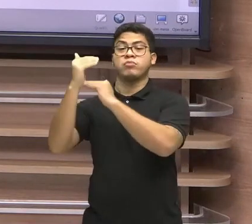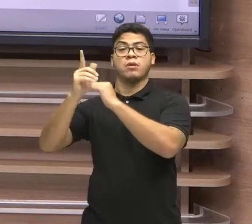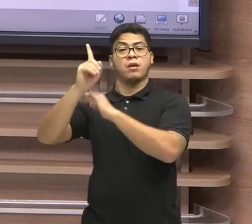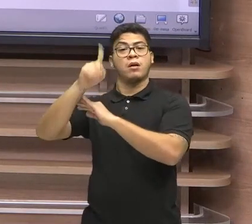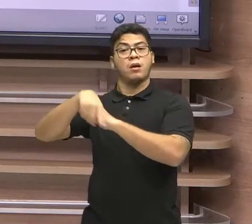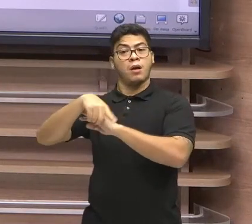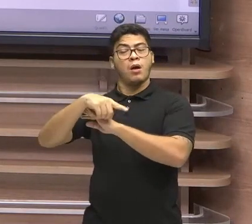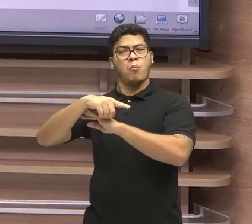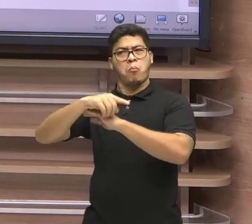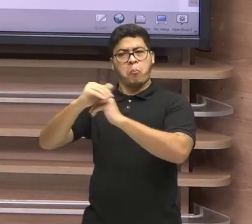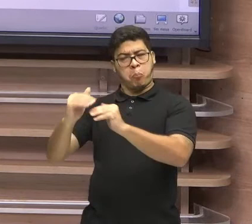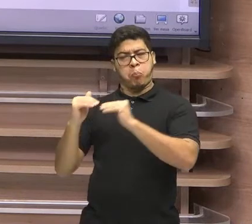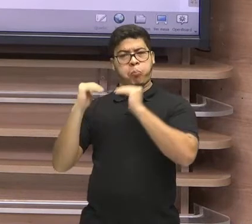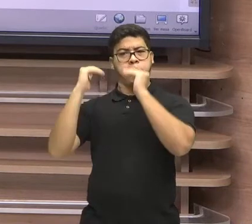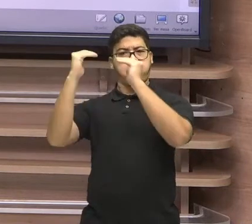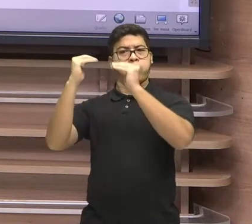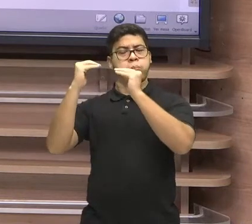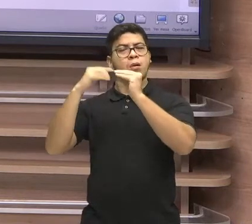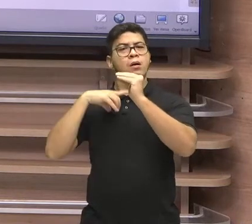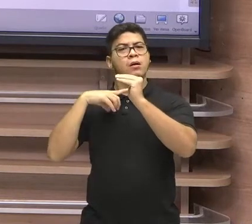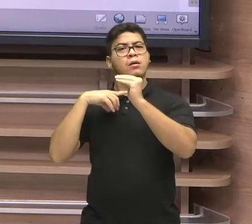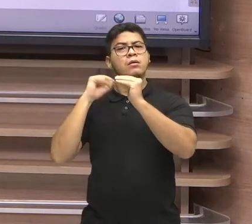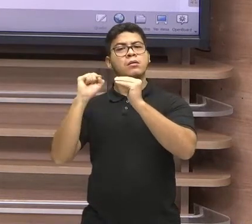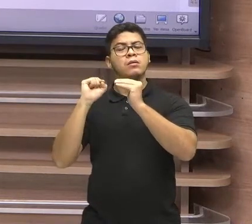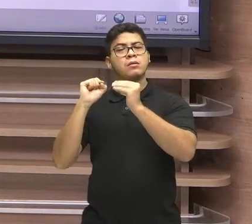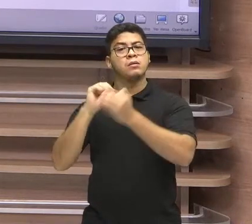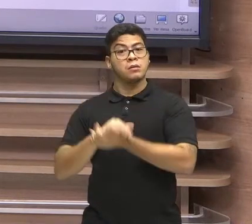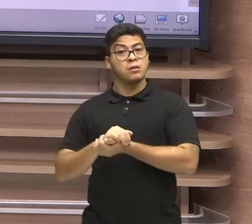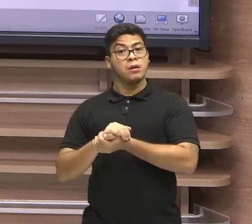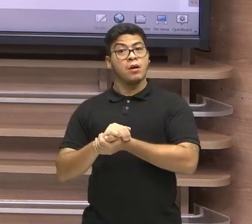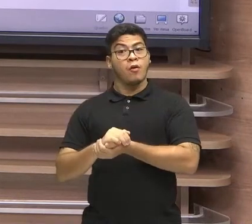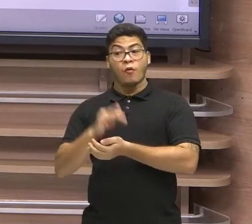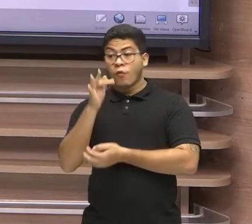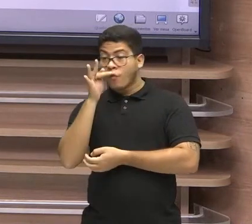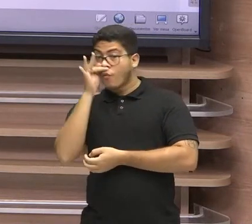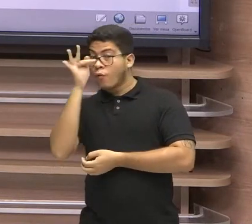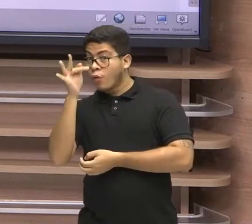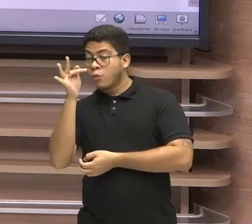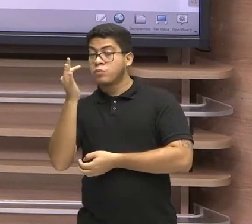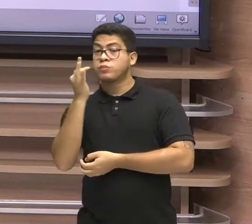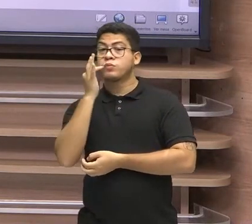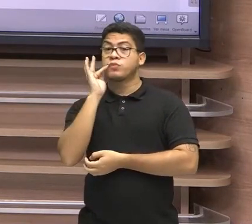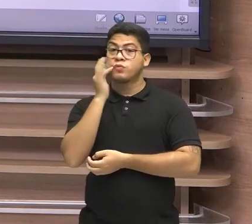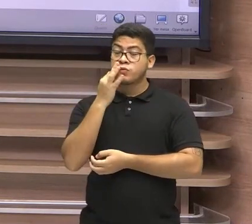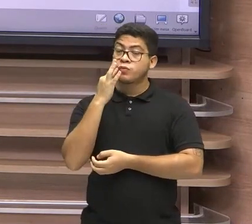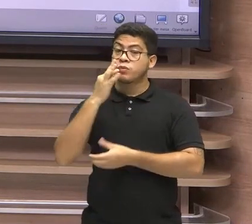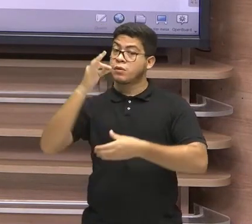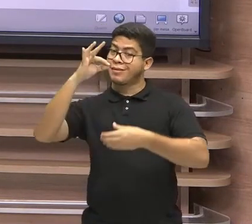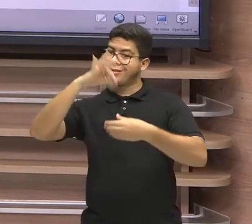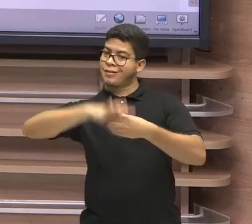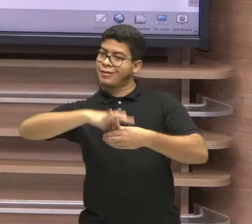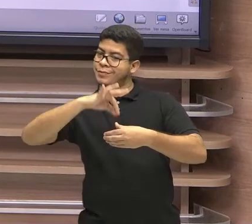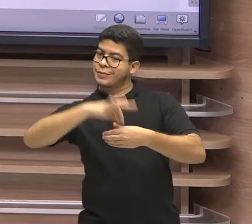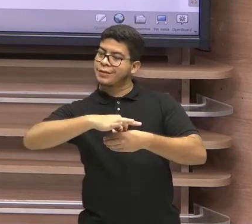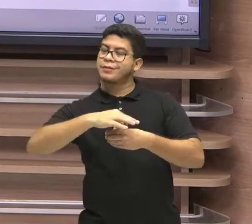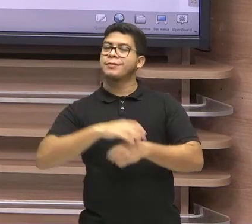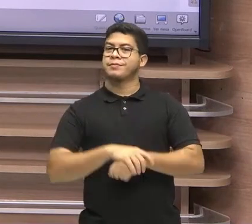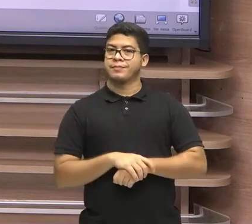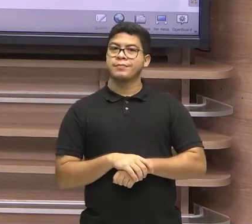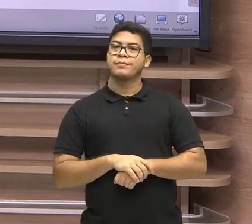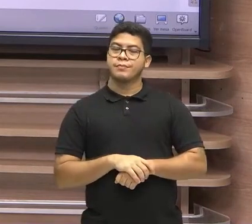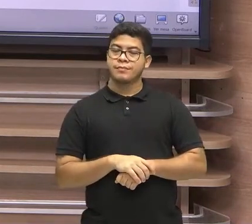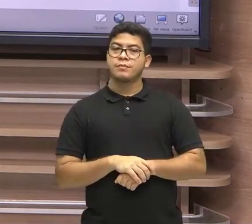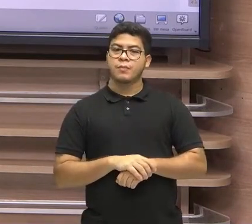conseguiram aí chegar ao patamar de ter flor, fruto e semente. Todas as plantas